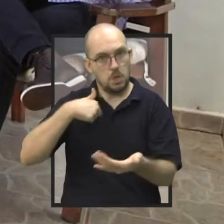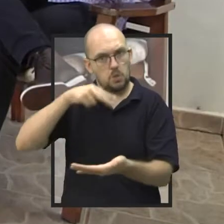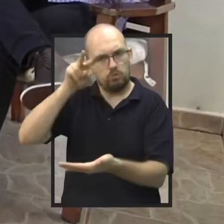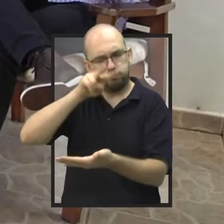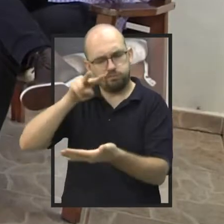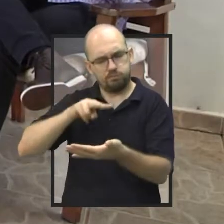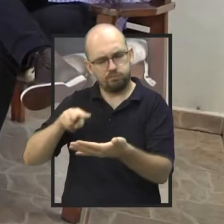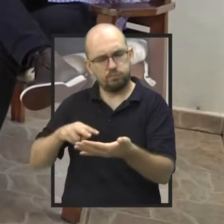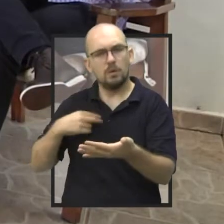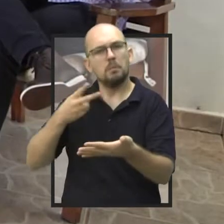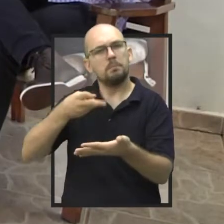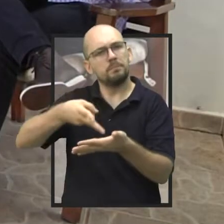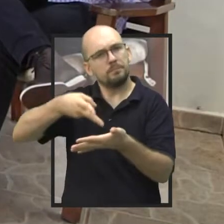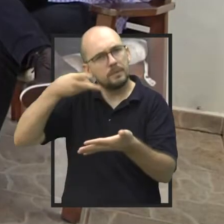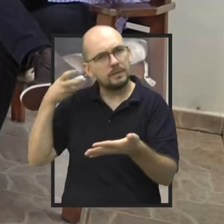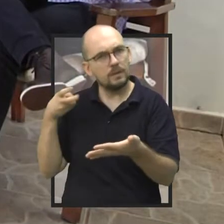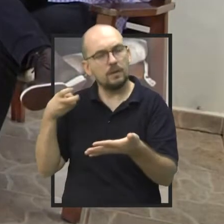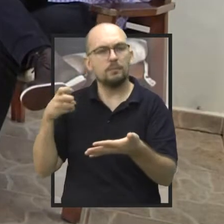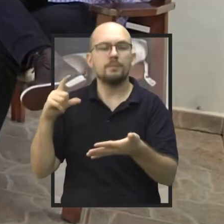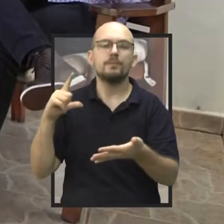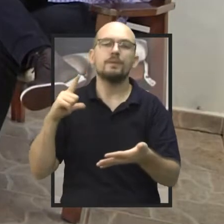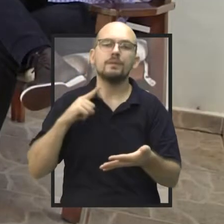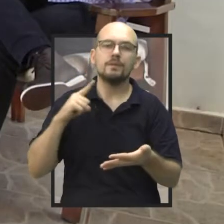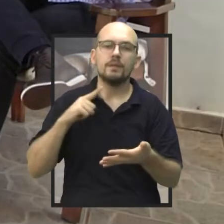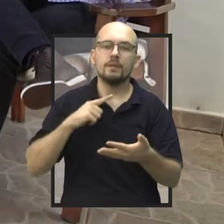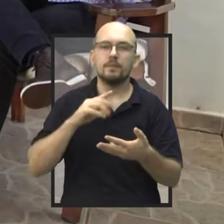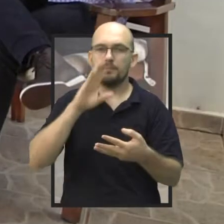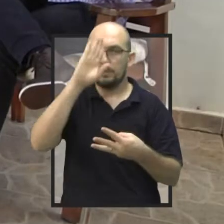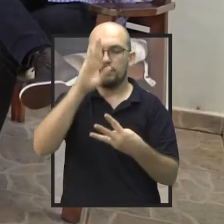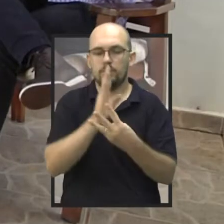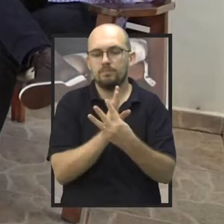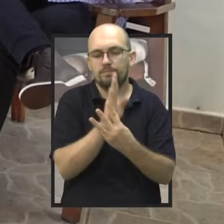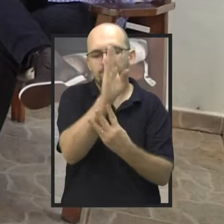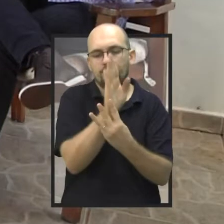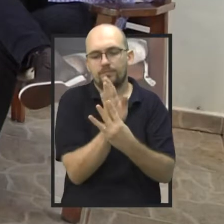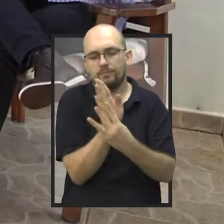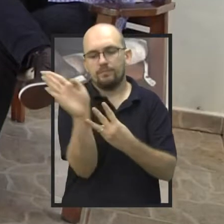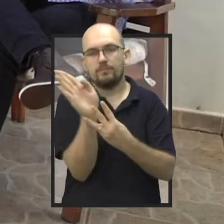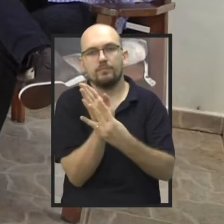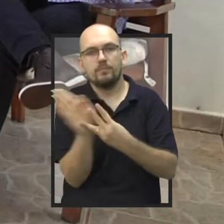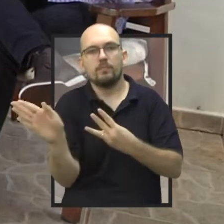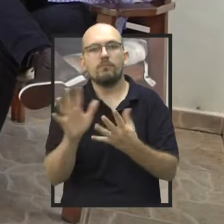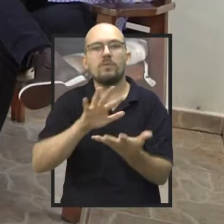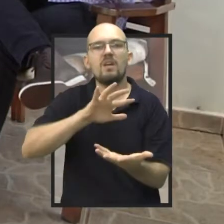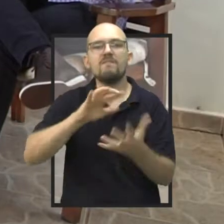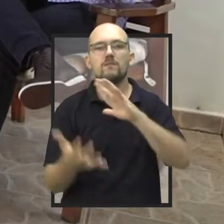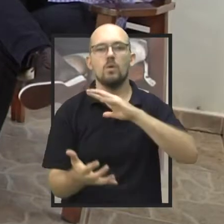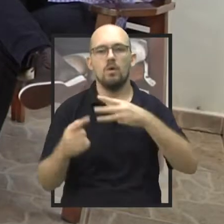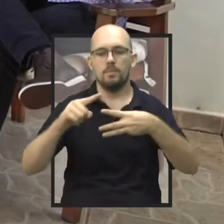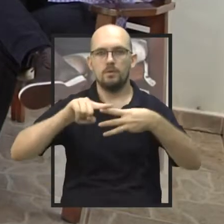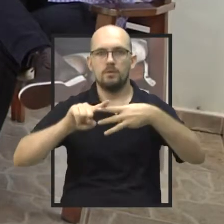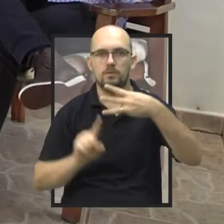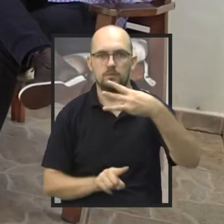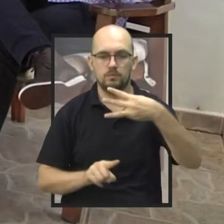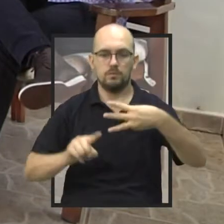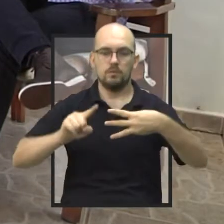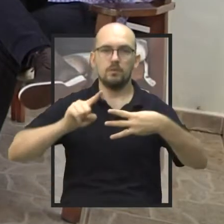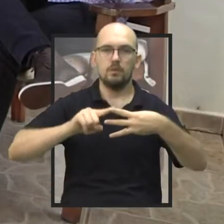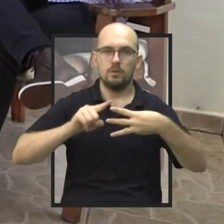obra, a gente percebe que ela é calçada em 3 reformas estruturais, doutor. Exato. A reforma do